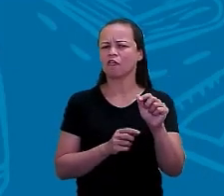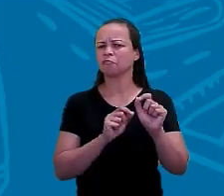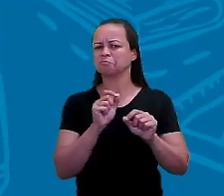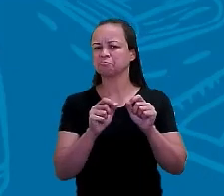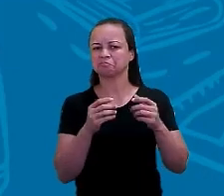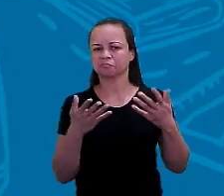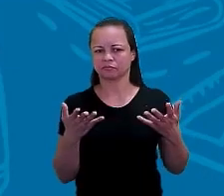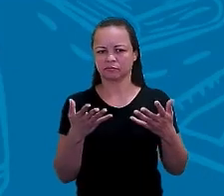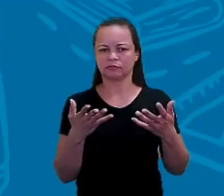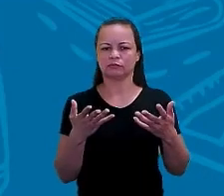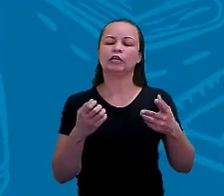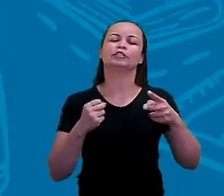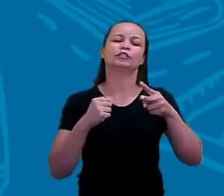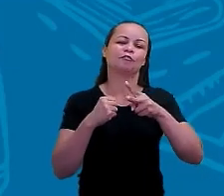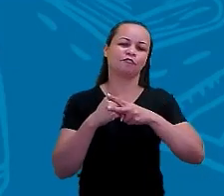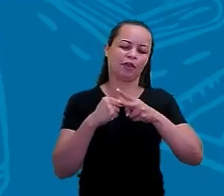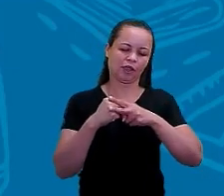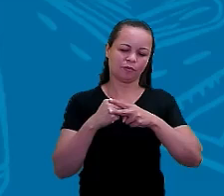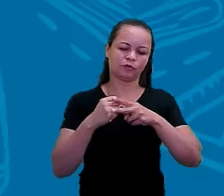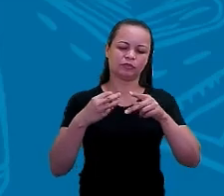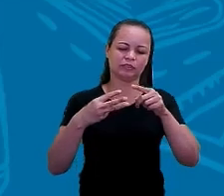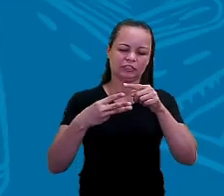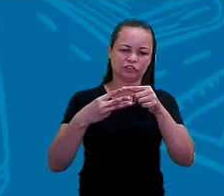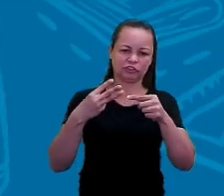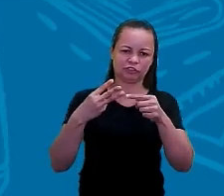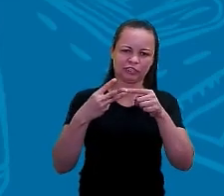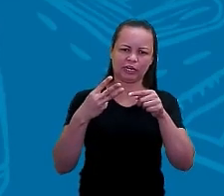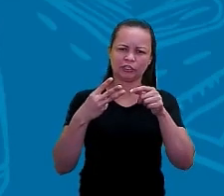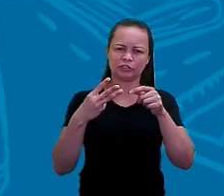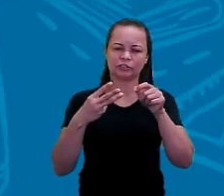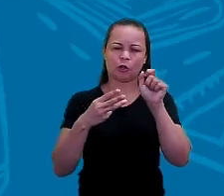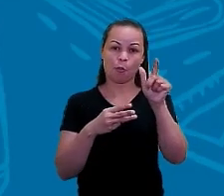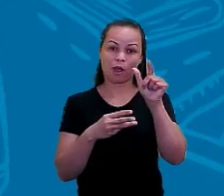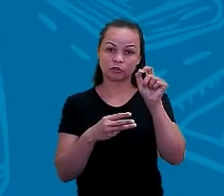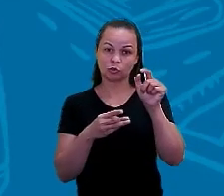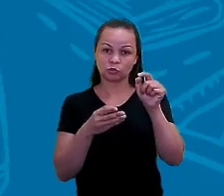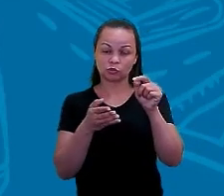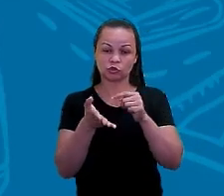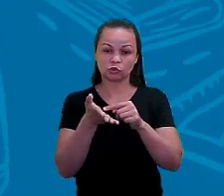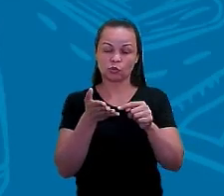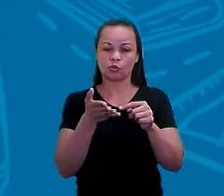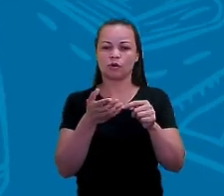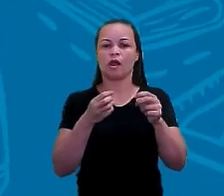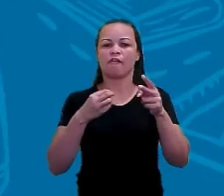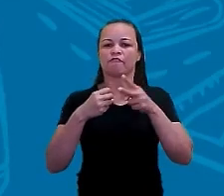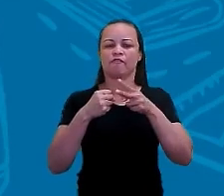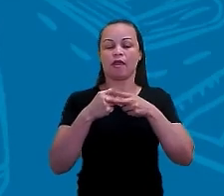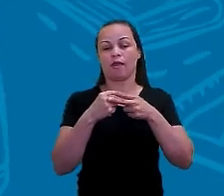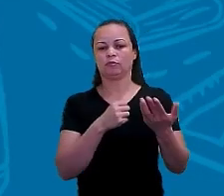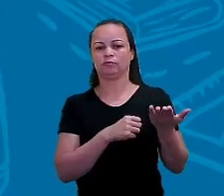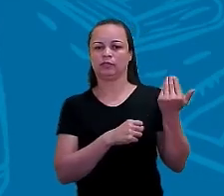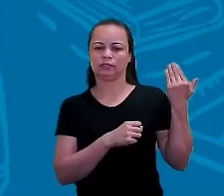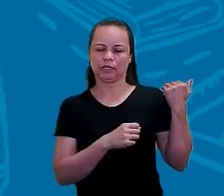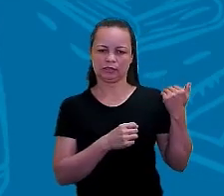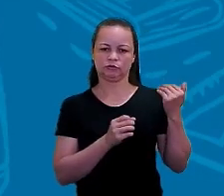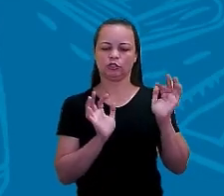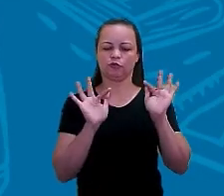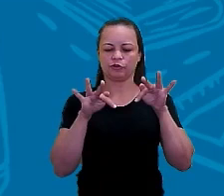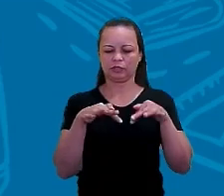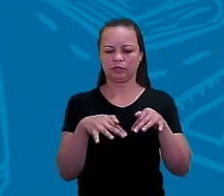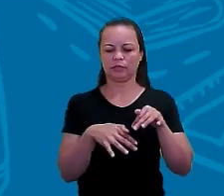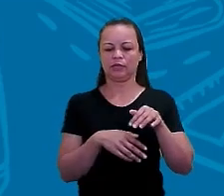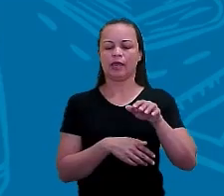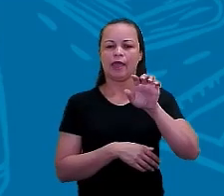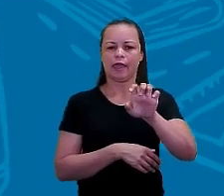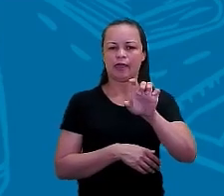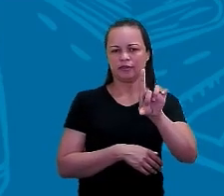essas? São verbos, gente. São verbos no passado. E todas elas têm a mesma terminação.